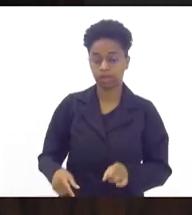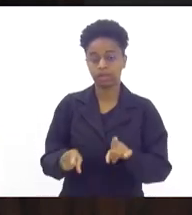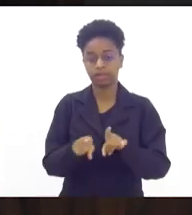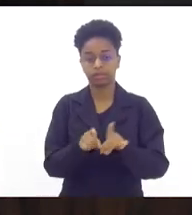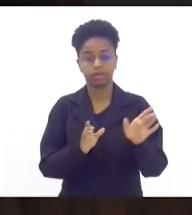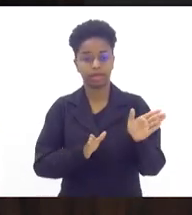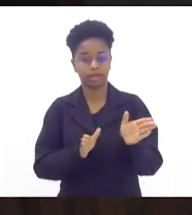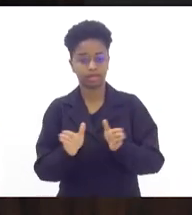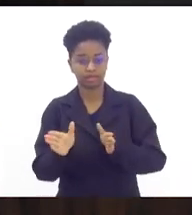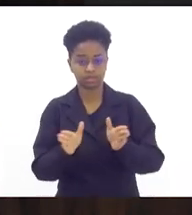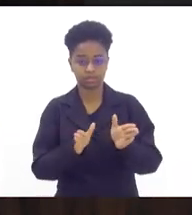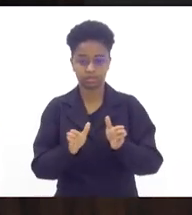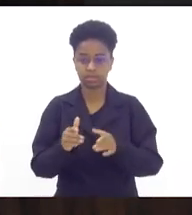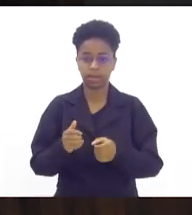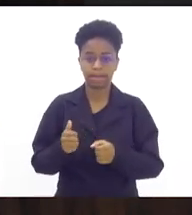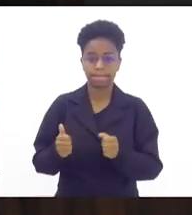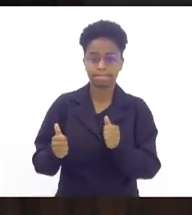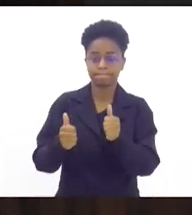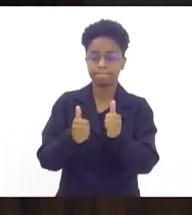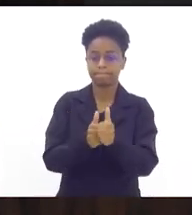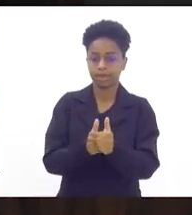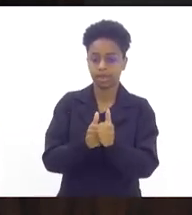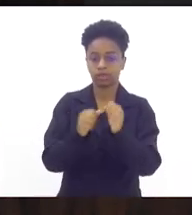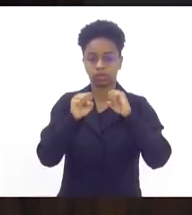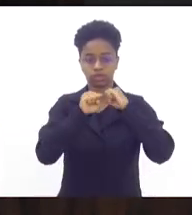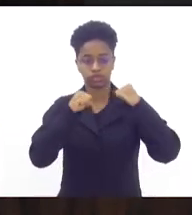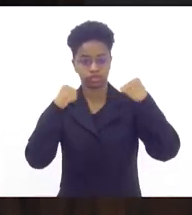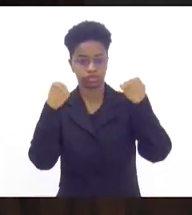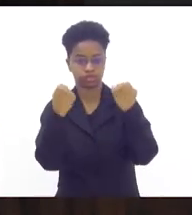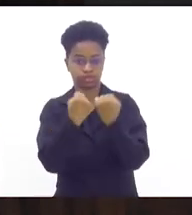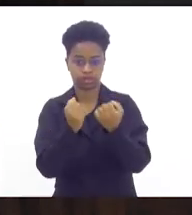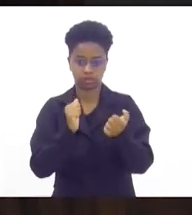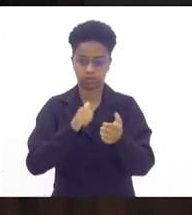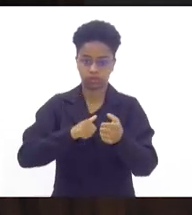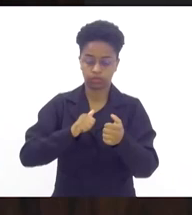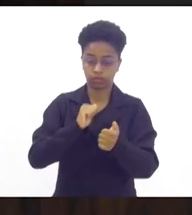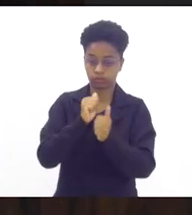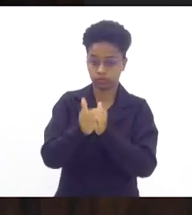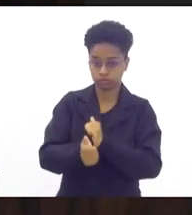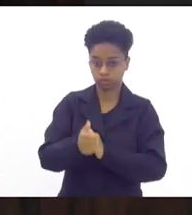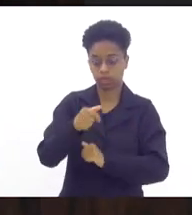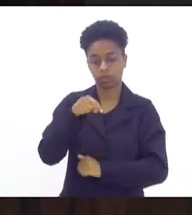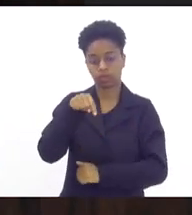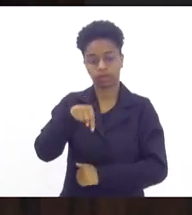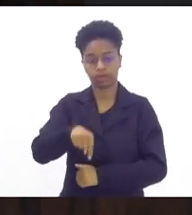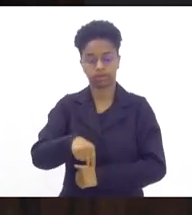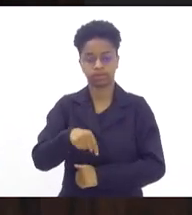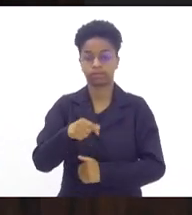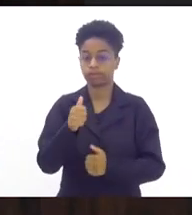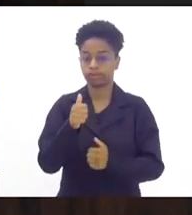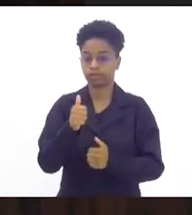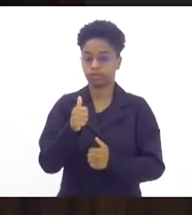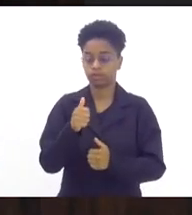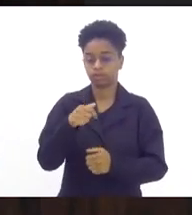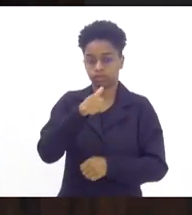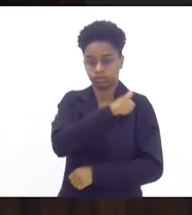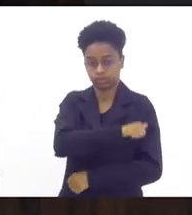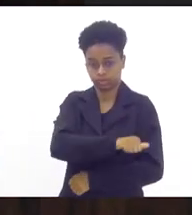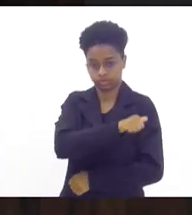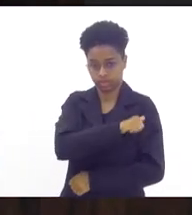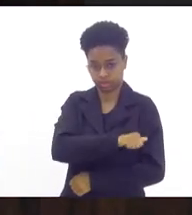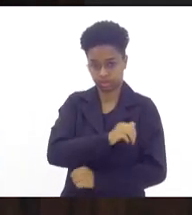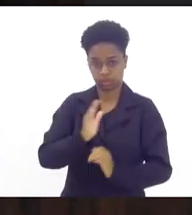ao redor dos estádios de futebol na Cidade do Rio de Janeiro durante